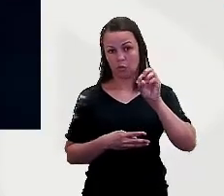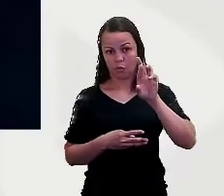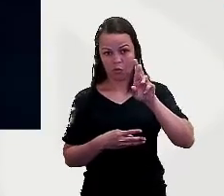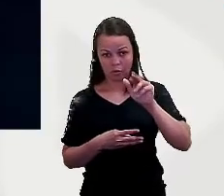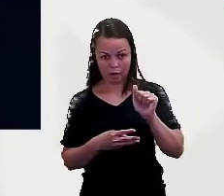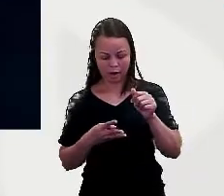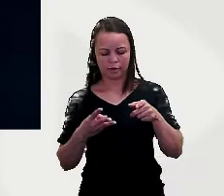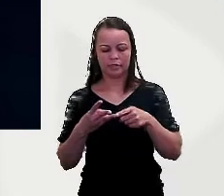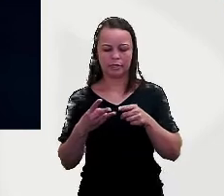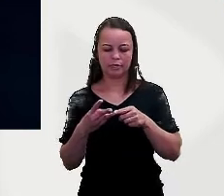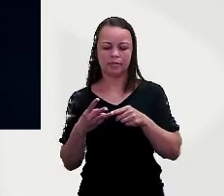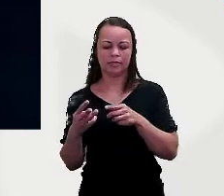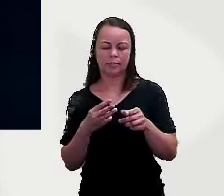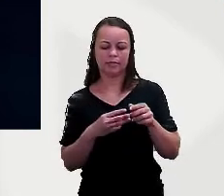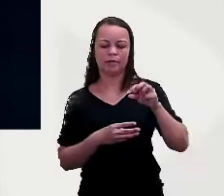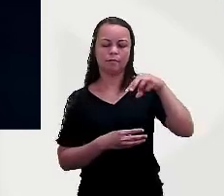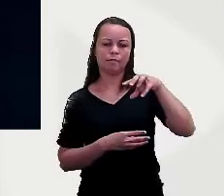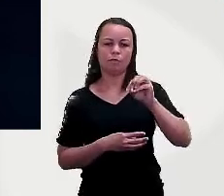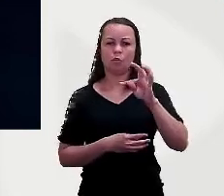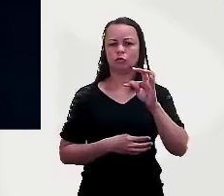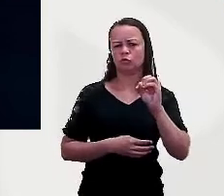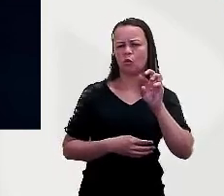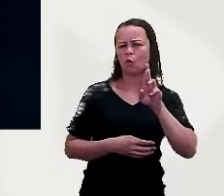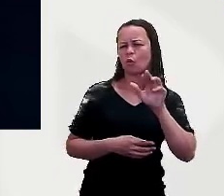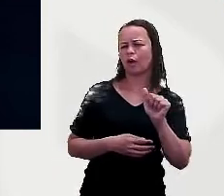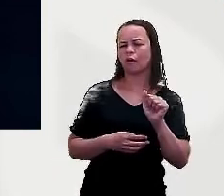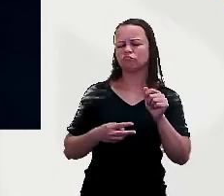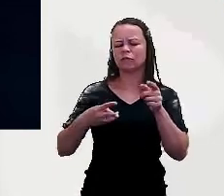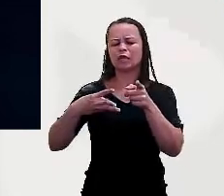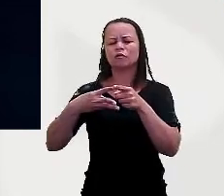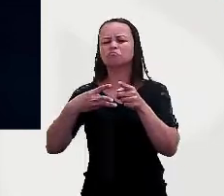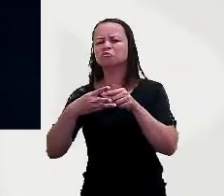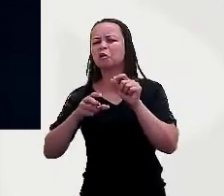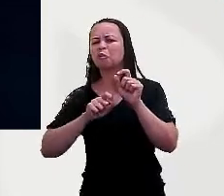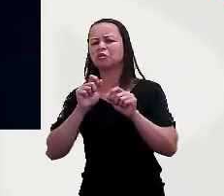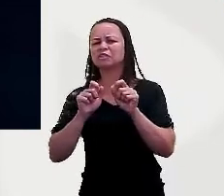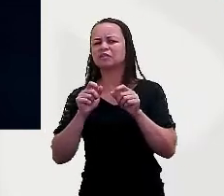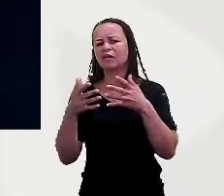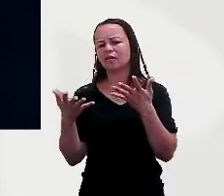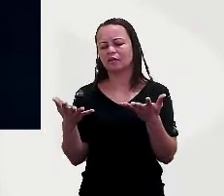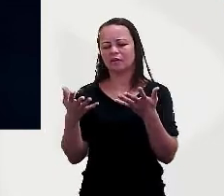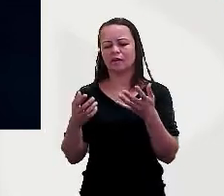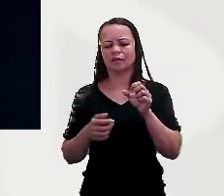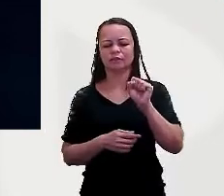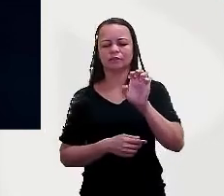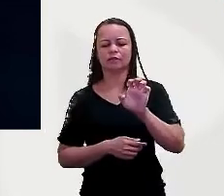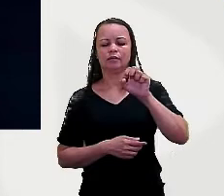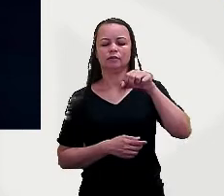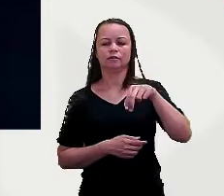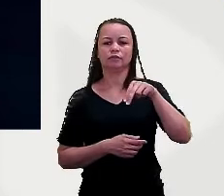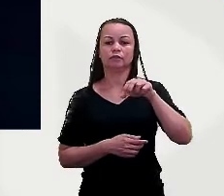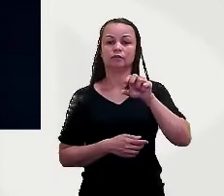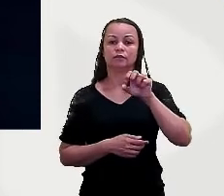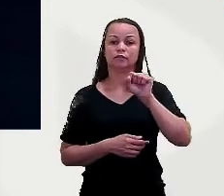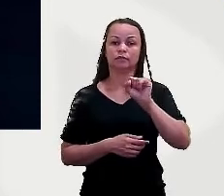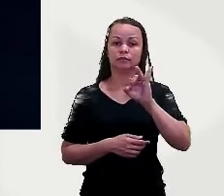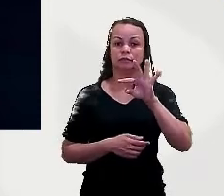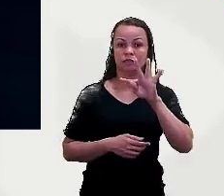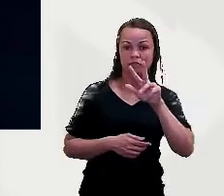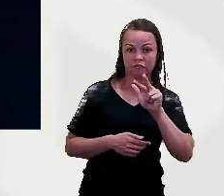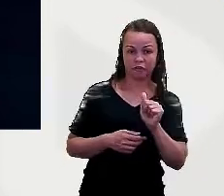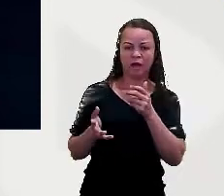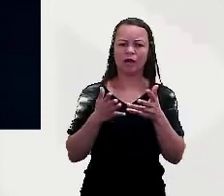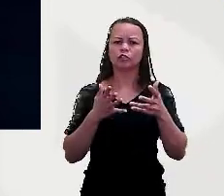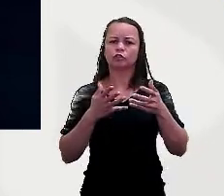Então, qual que seria essa função sensitiva? Seria aquela função que tem a capacidade de captar tanto os